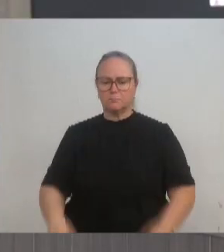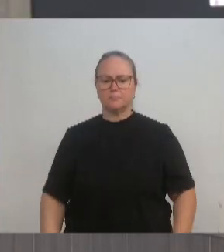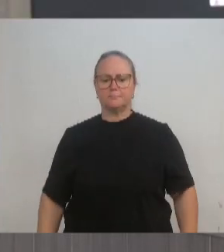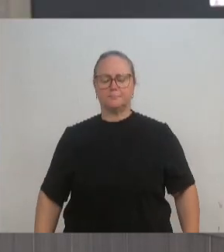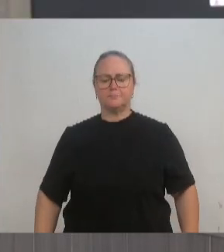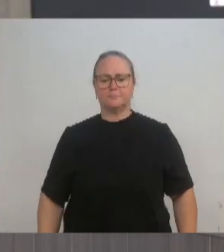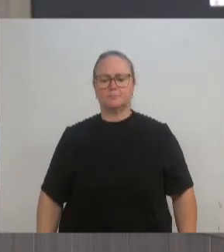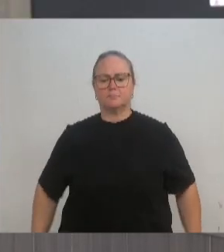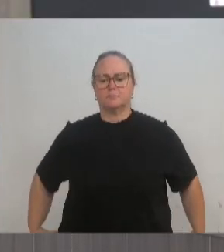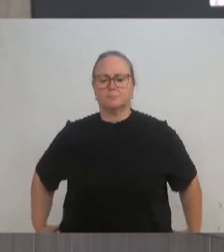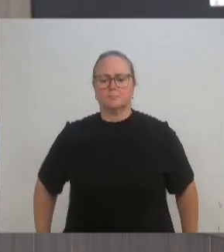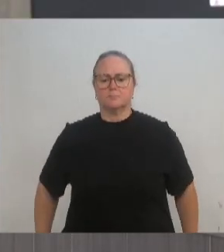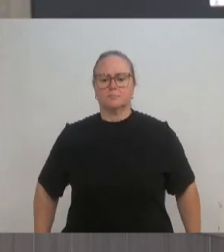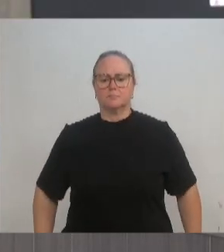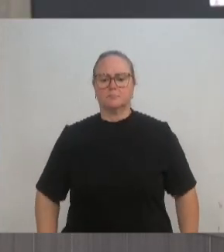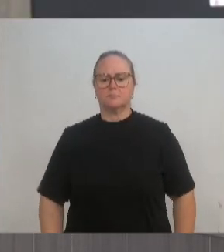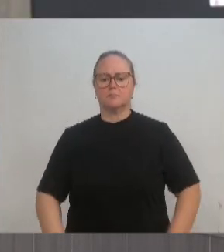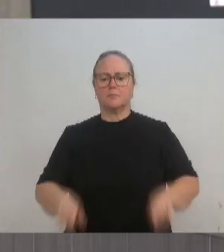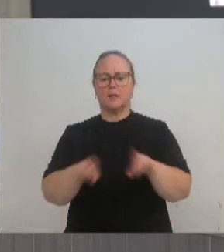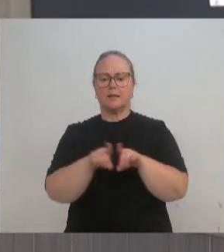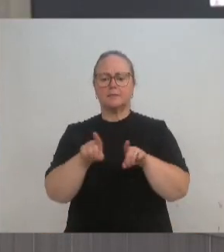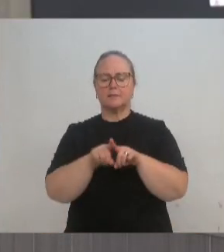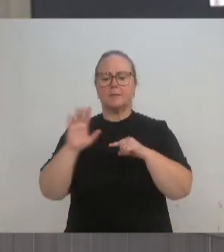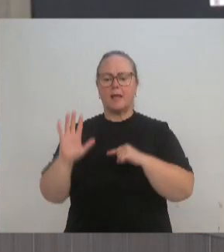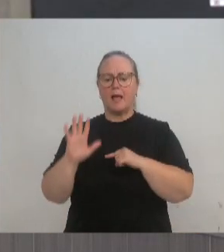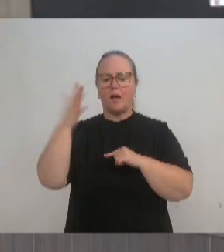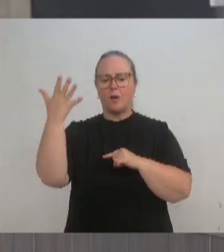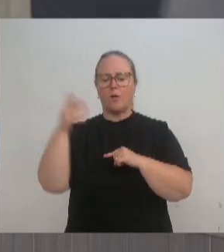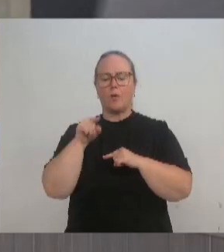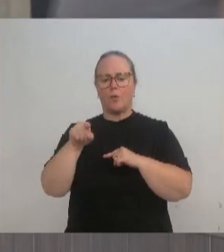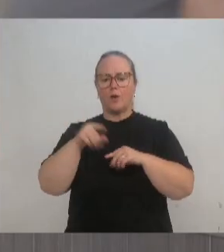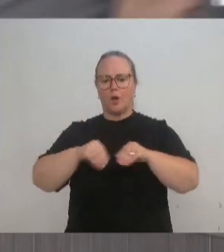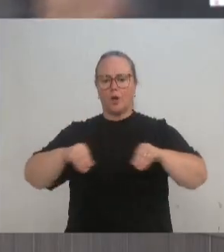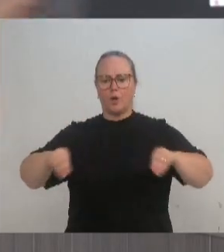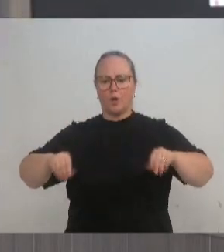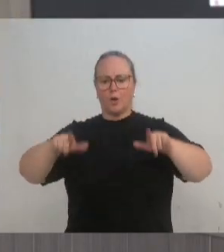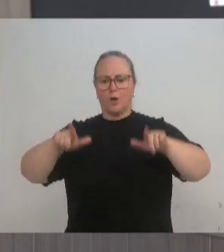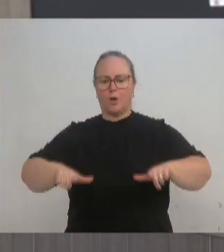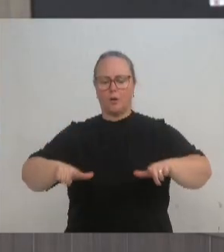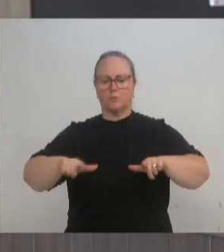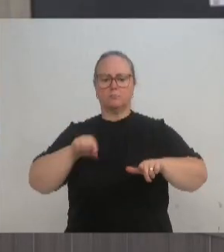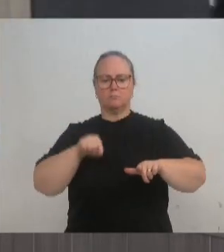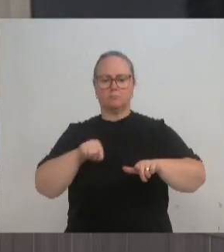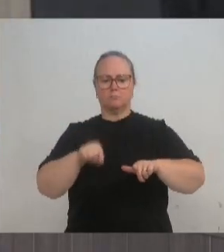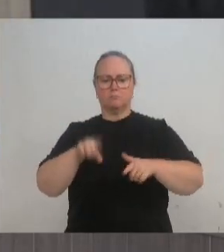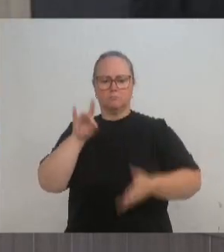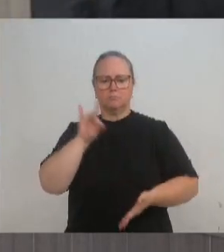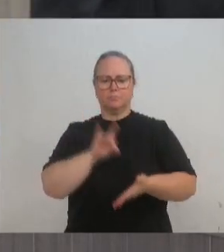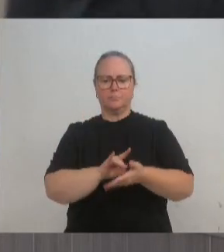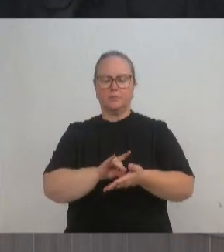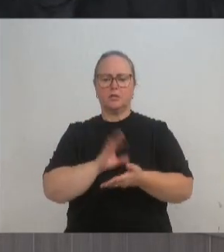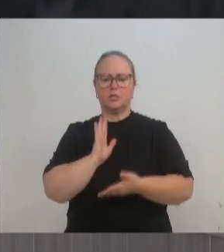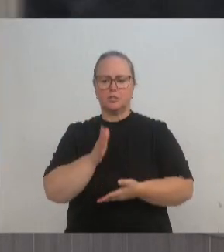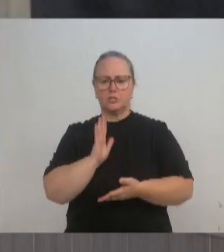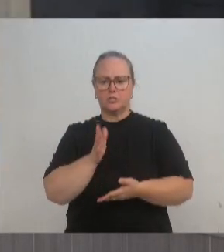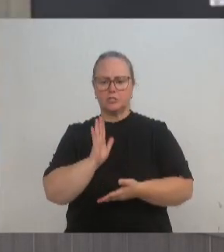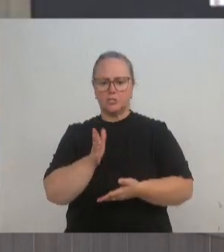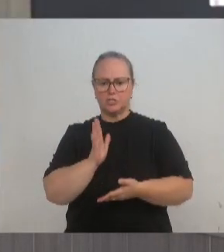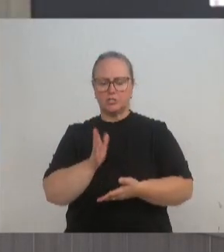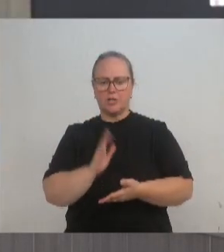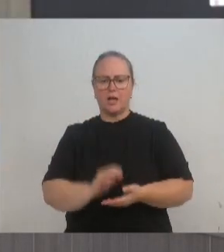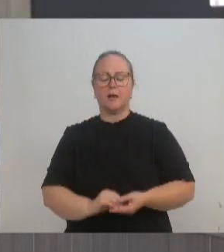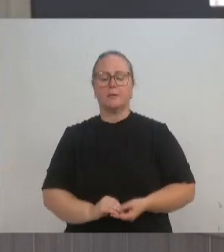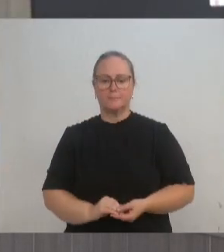organização. E quando a gente acontece desse loteamento já está estabelecido e as famílias estabelecidas no local, a